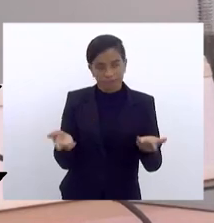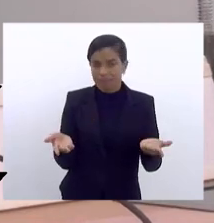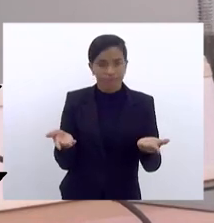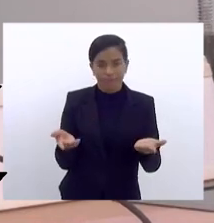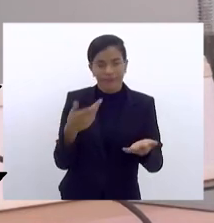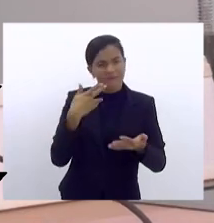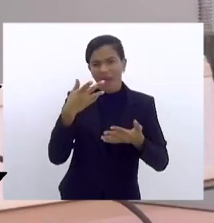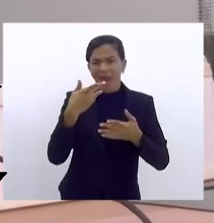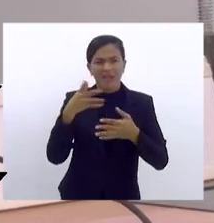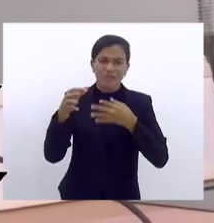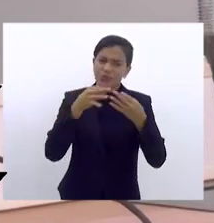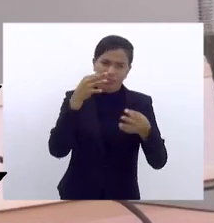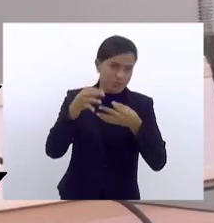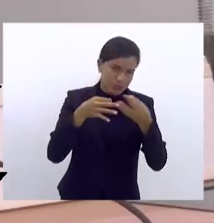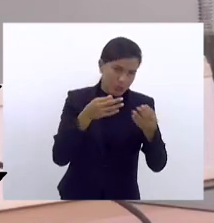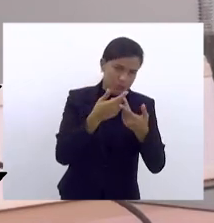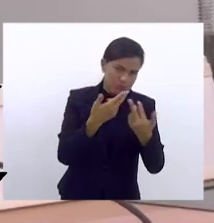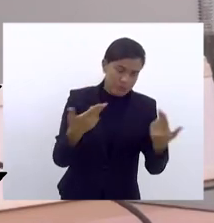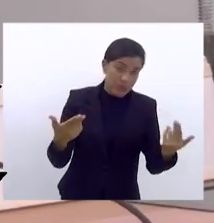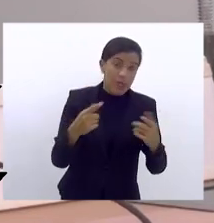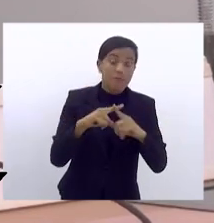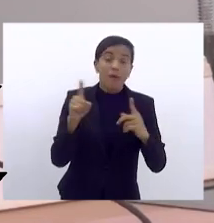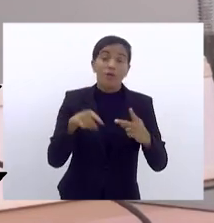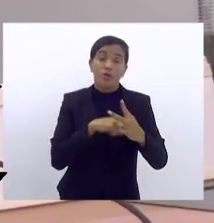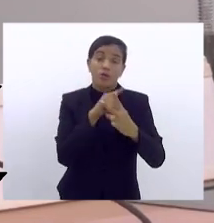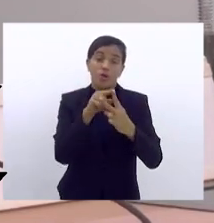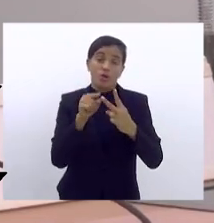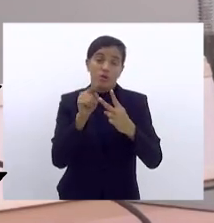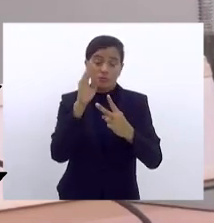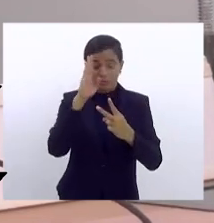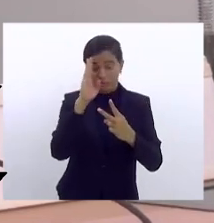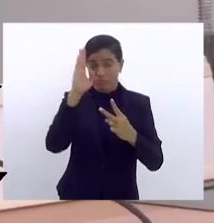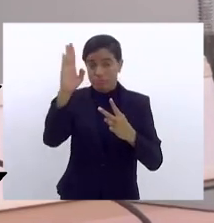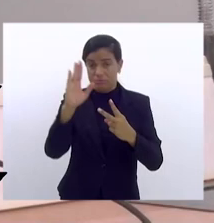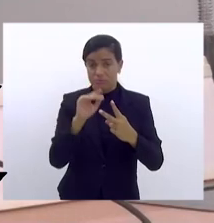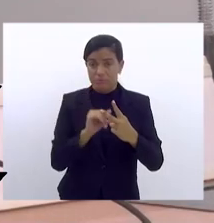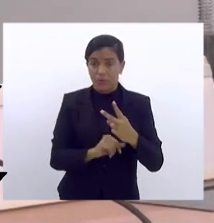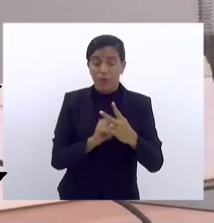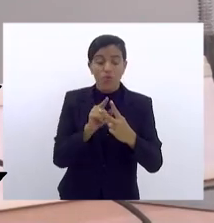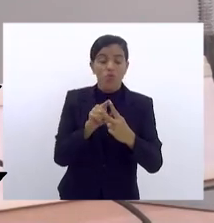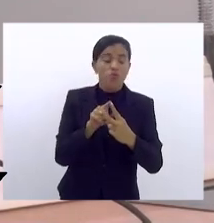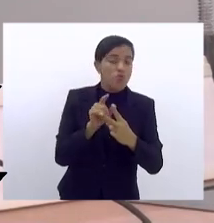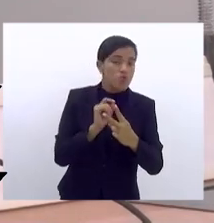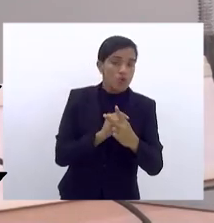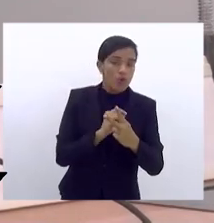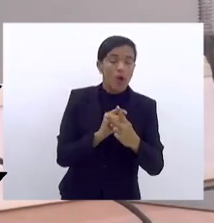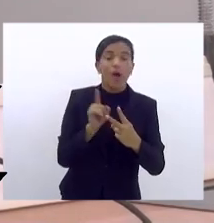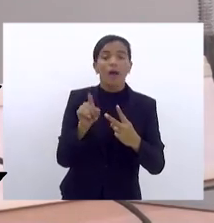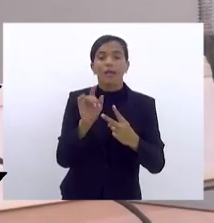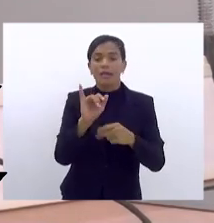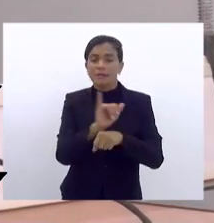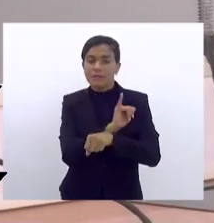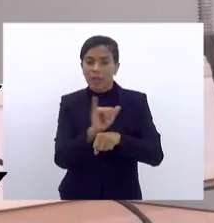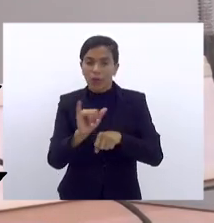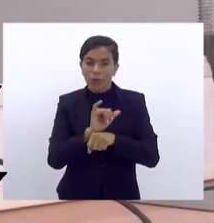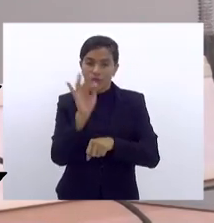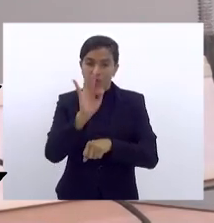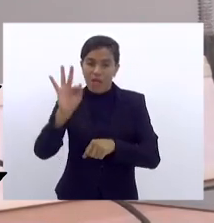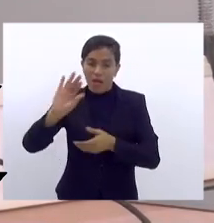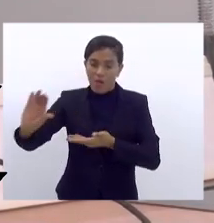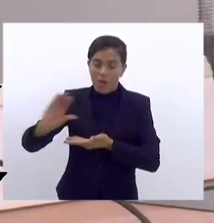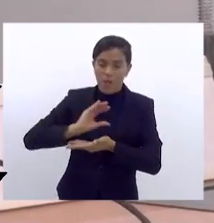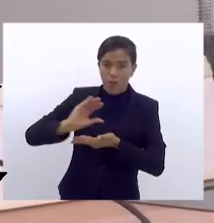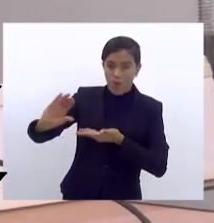dentre outras muitas coisas dois pontos que eu acho relevante dizemos um aqueles recursos federais que